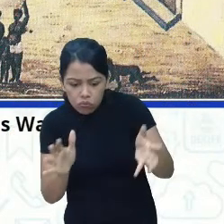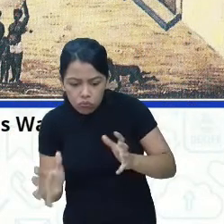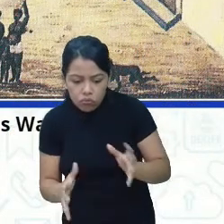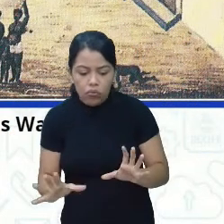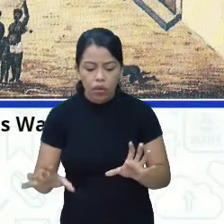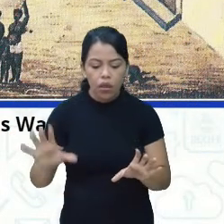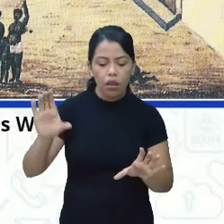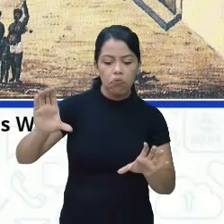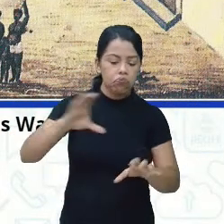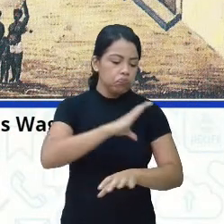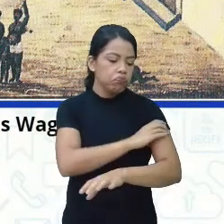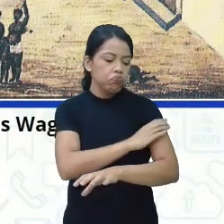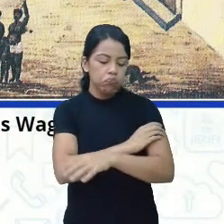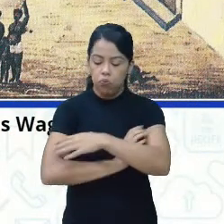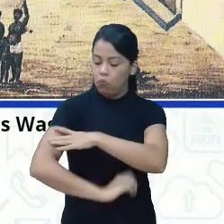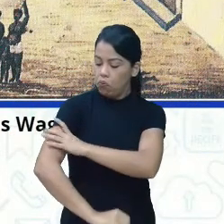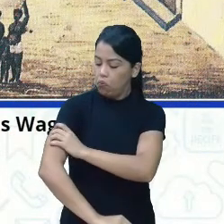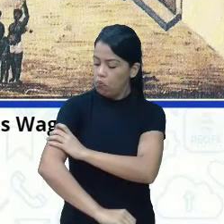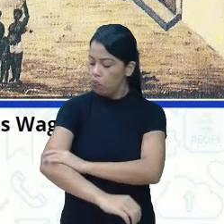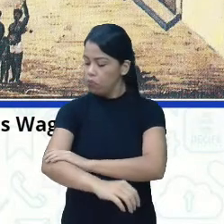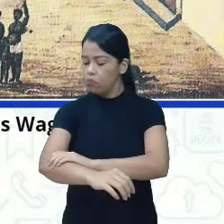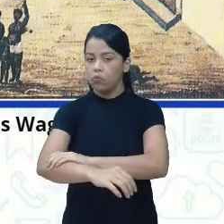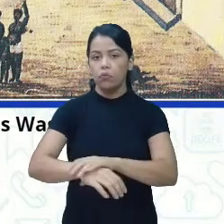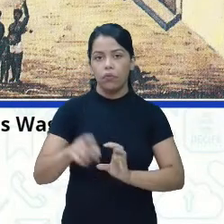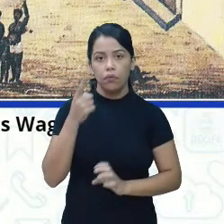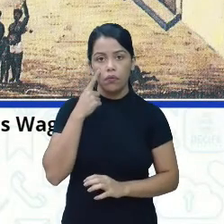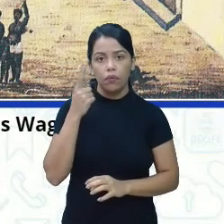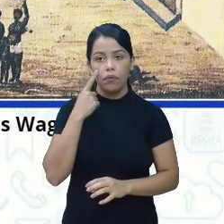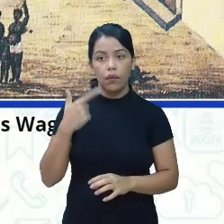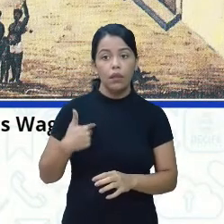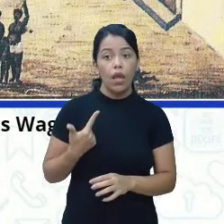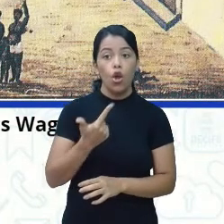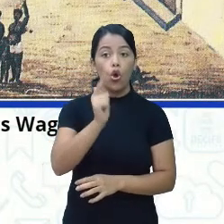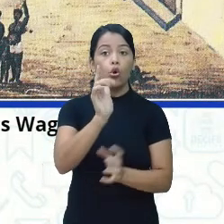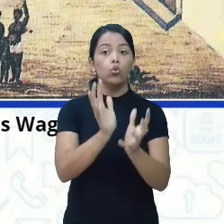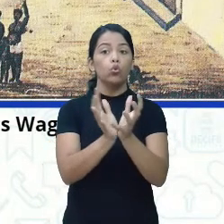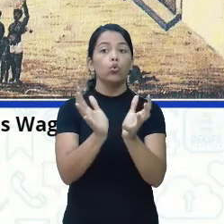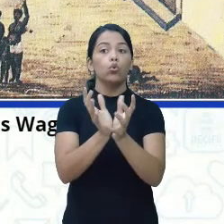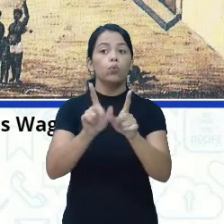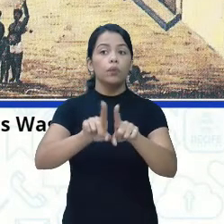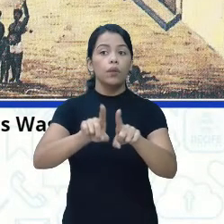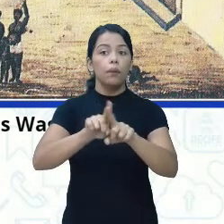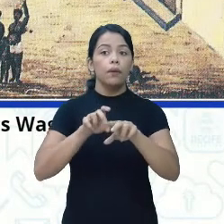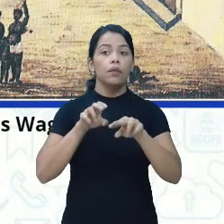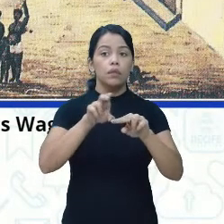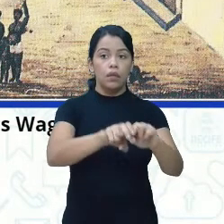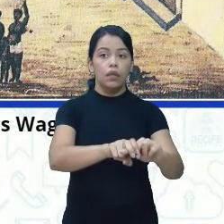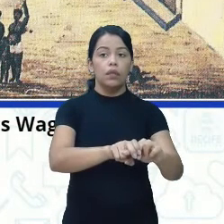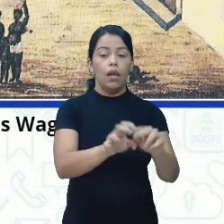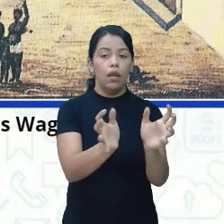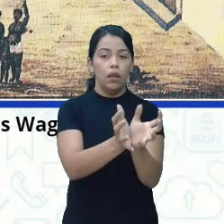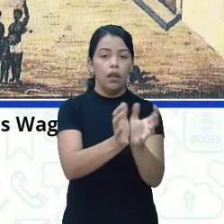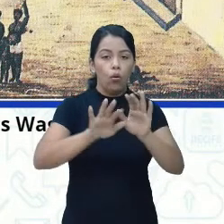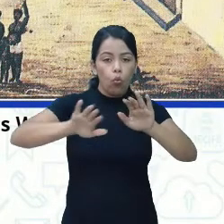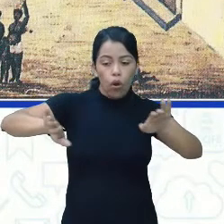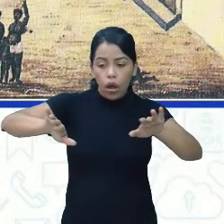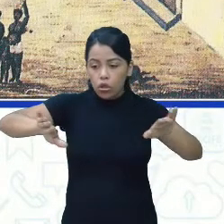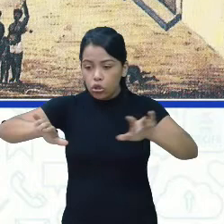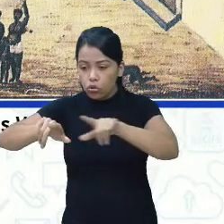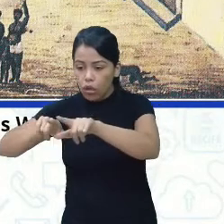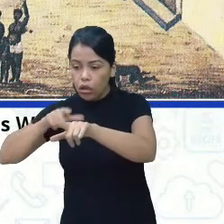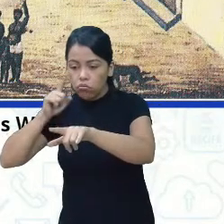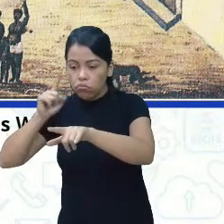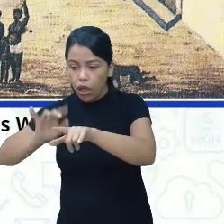tem outros grupos que estão, né, outras pessoas que estão agrupadas ali, sentadas, tanto ao fundo quanto ao canto, né, de um dos